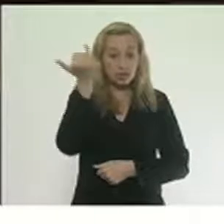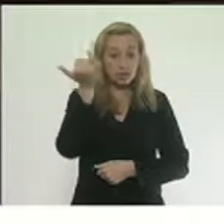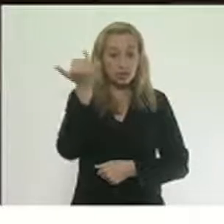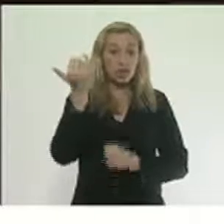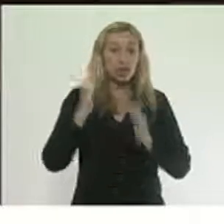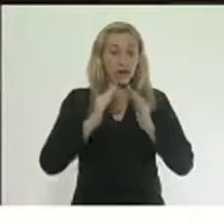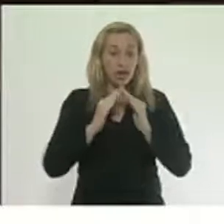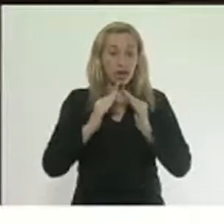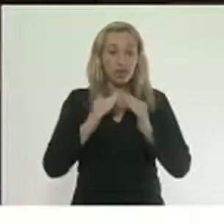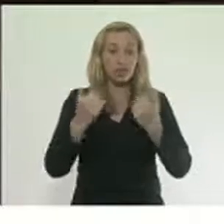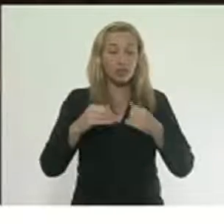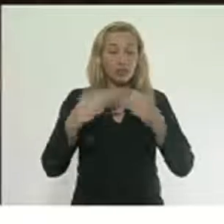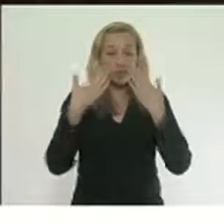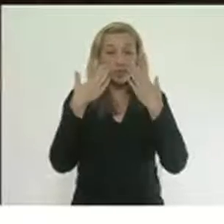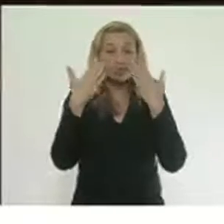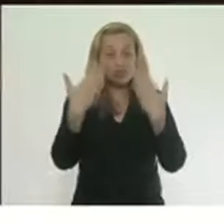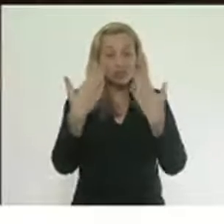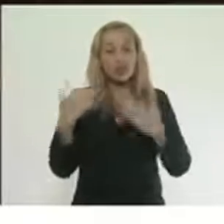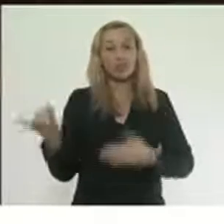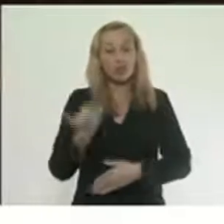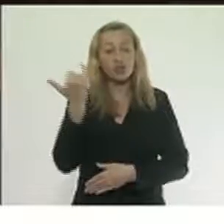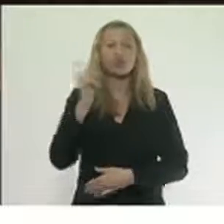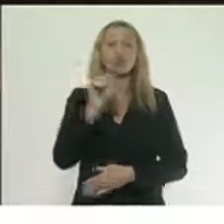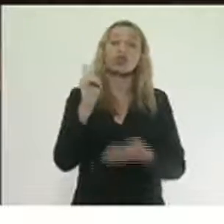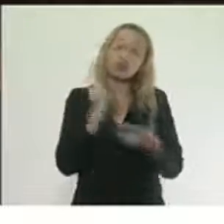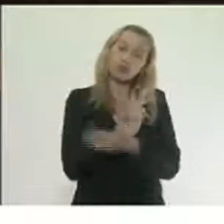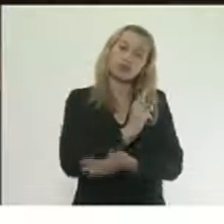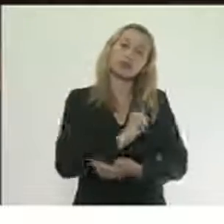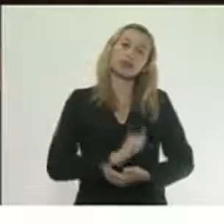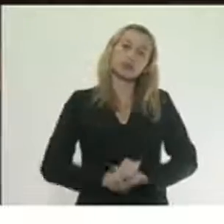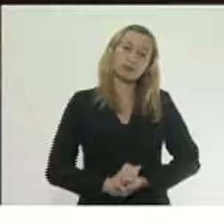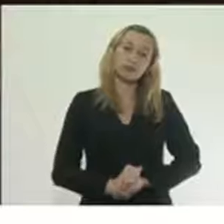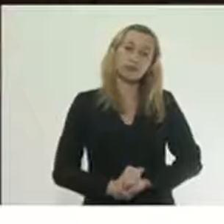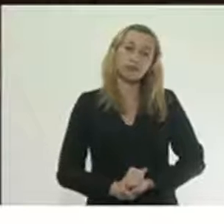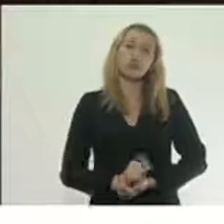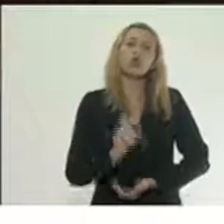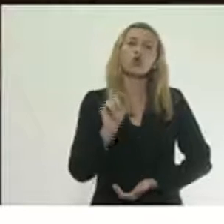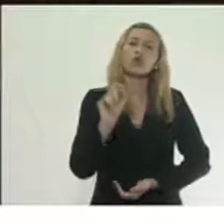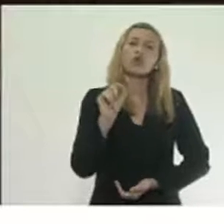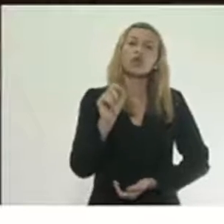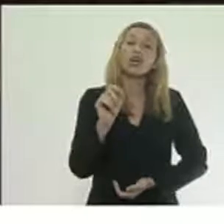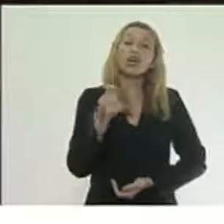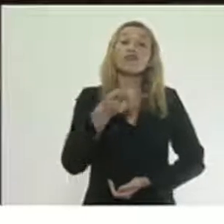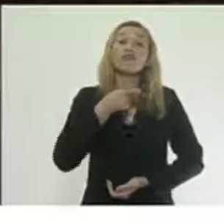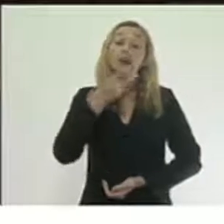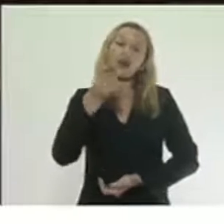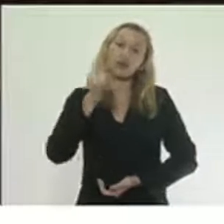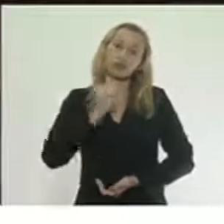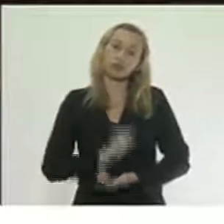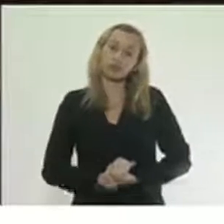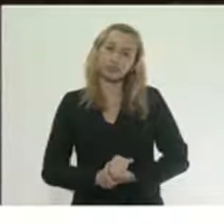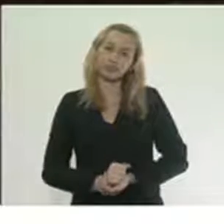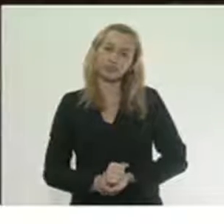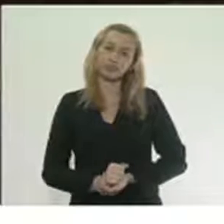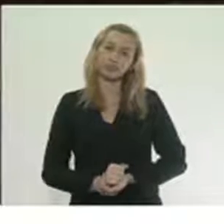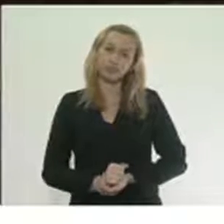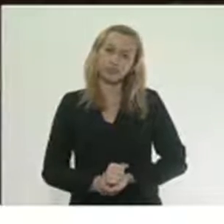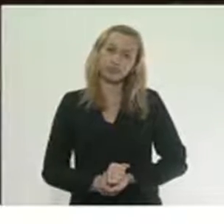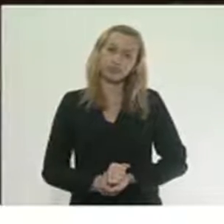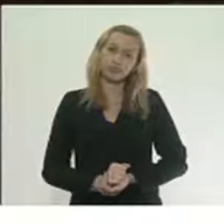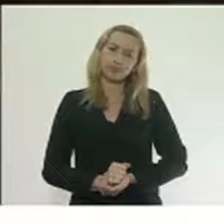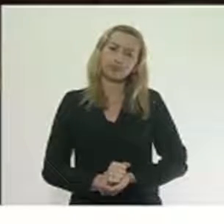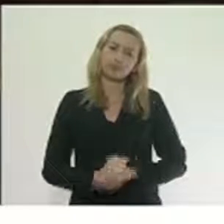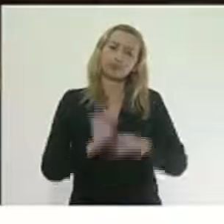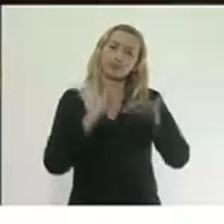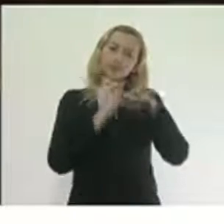em relação àquilo que está acontecendo, em relação ao que é anunciado e massificado pela